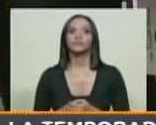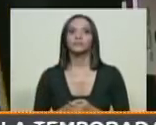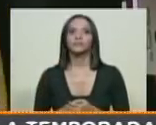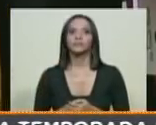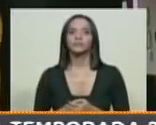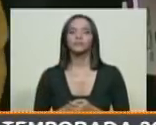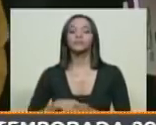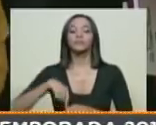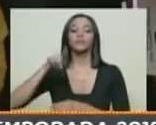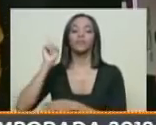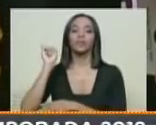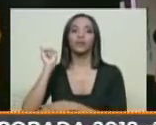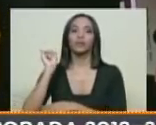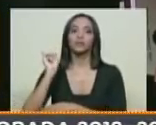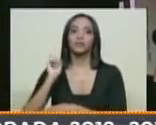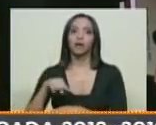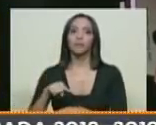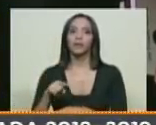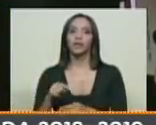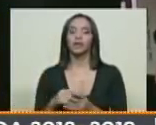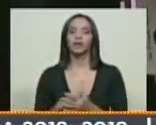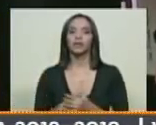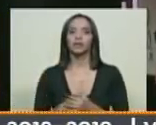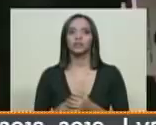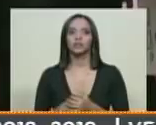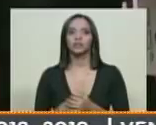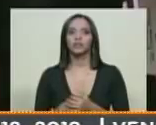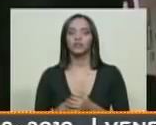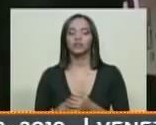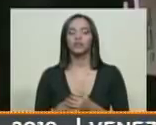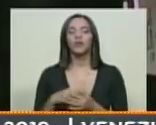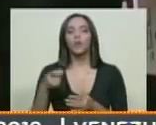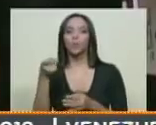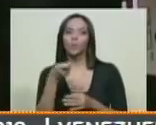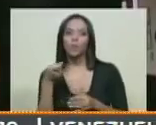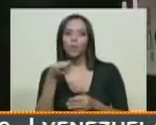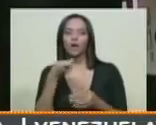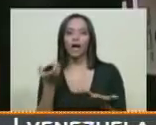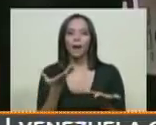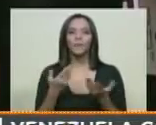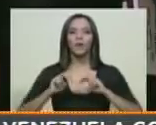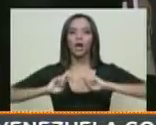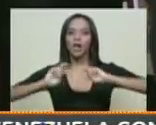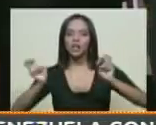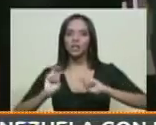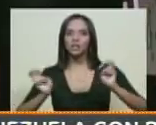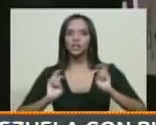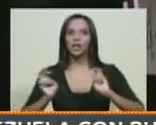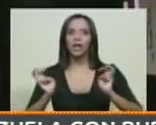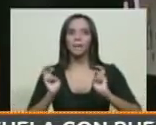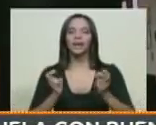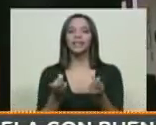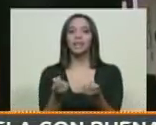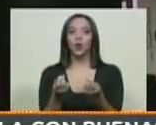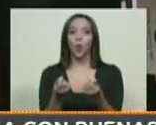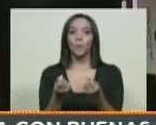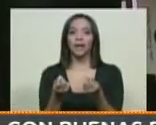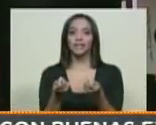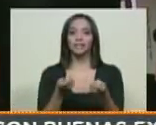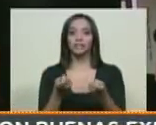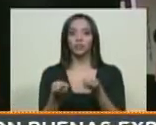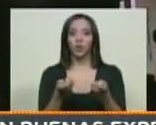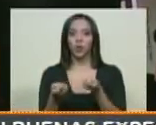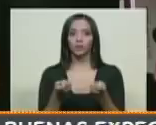E também nós tratamos da questão também de, tratamos el asunto de comercialização, né? De comercialização, um